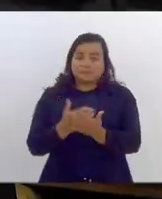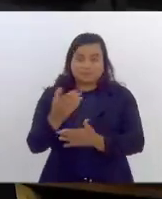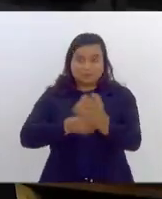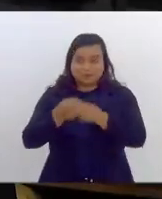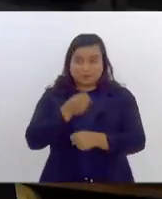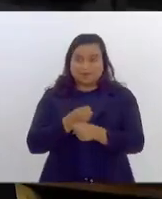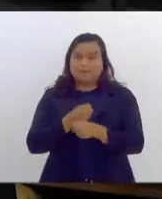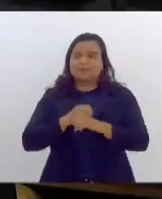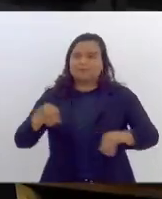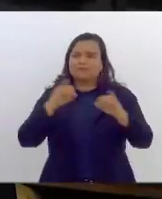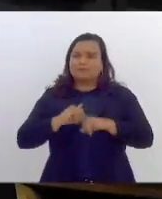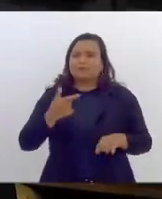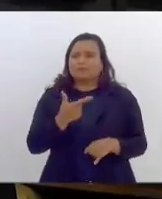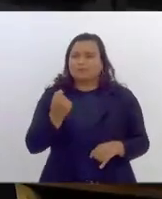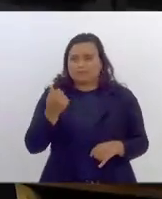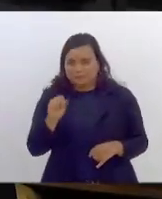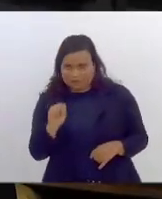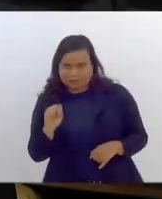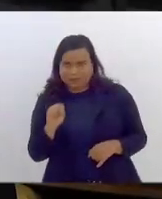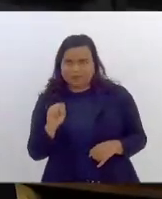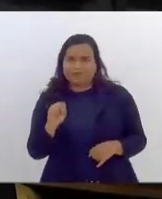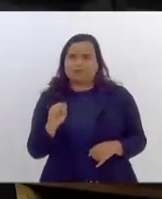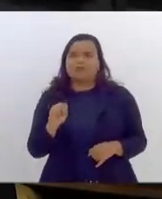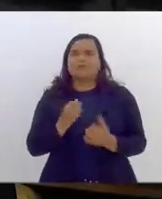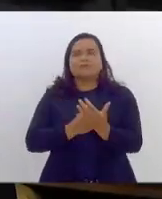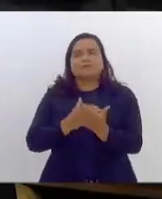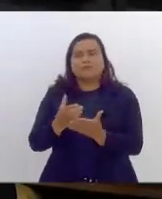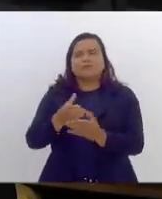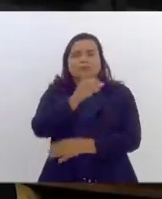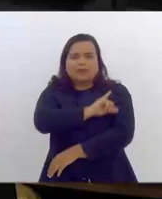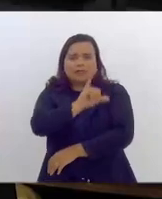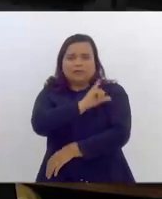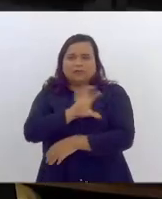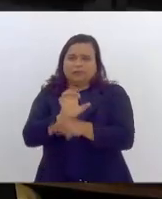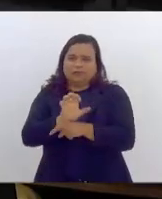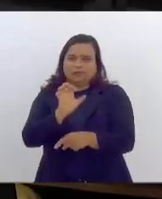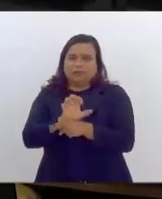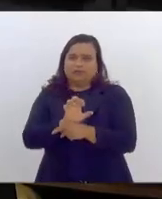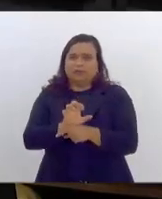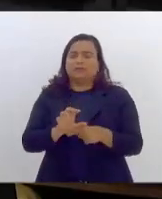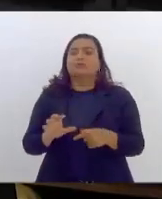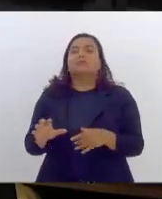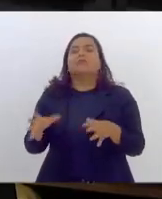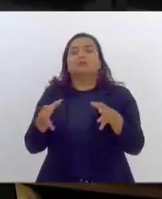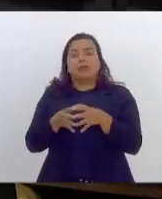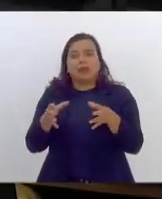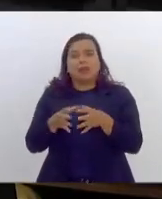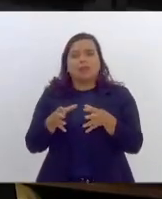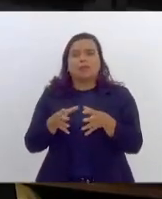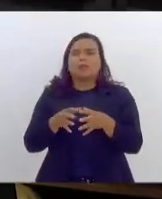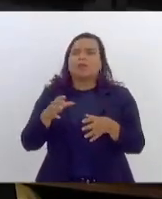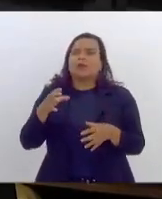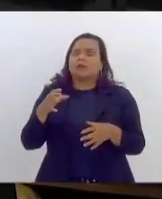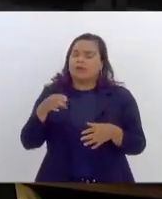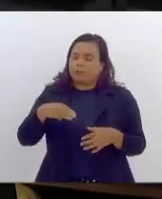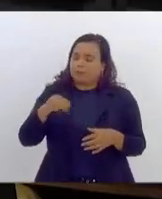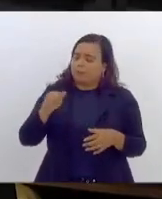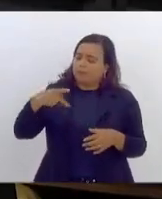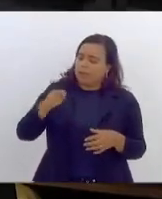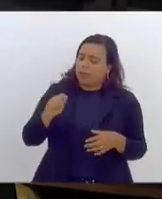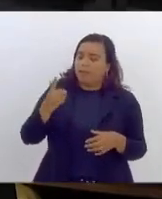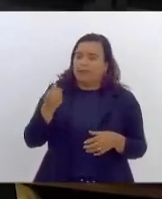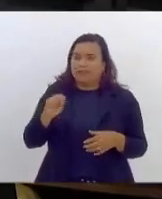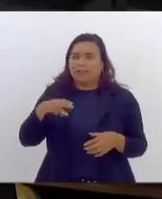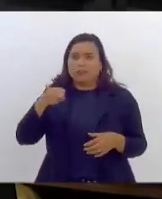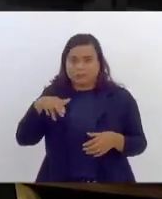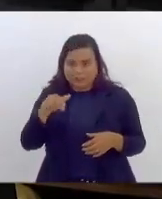na campanha de 2018, inicialmente no estado do Rio de Janeiro. O Mapa das Minas acredita que igualdade de